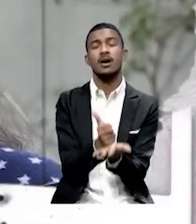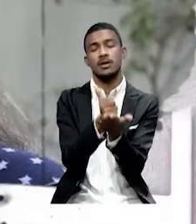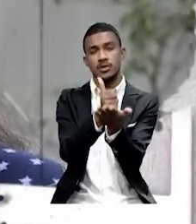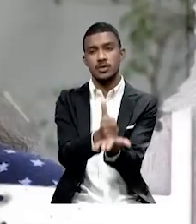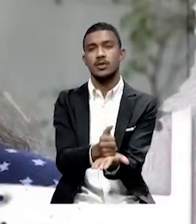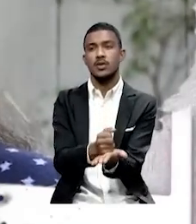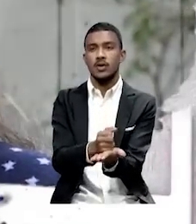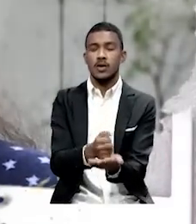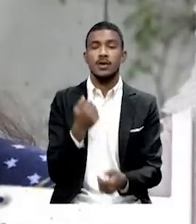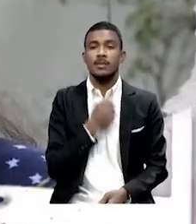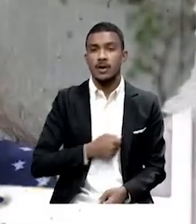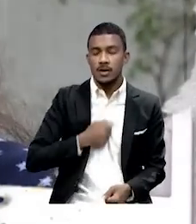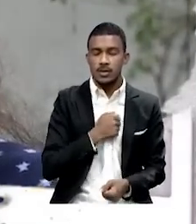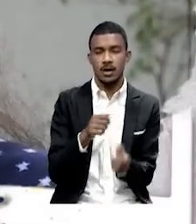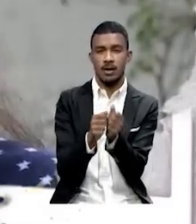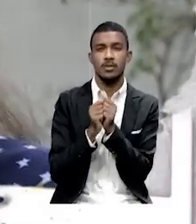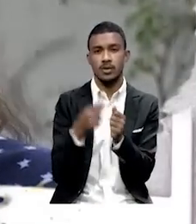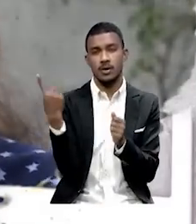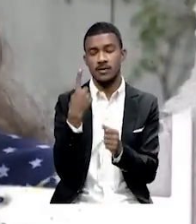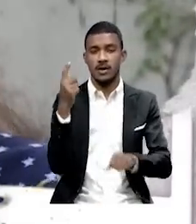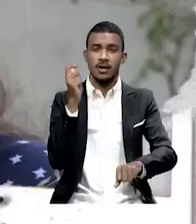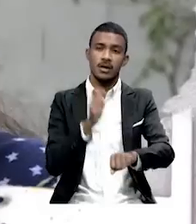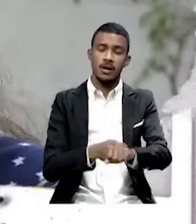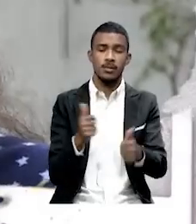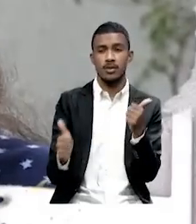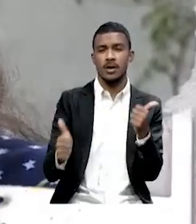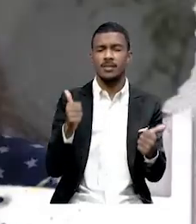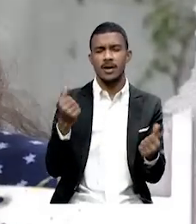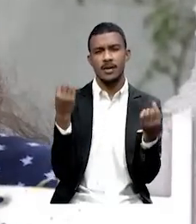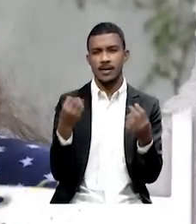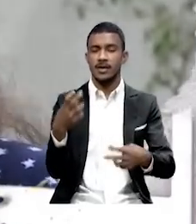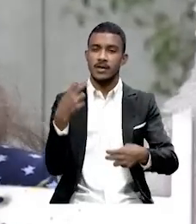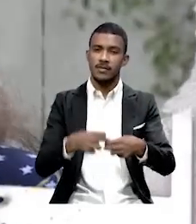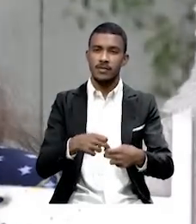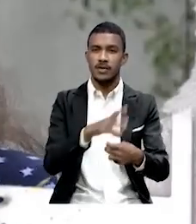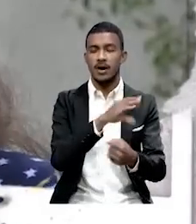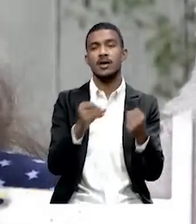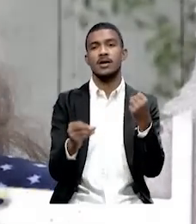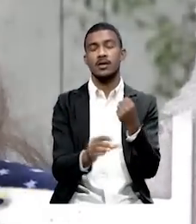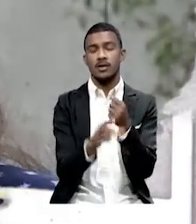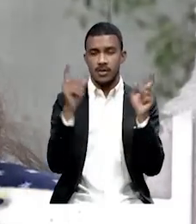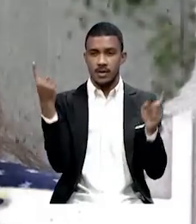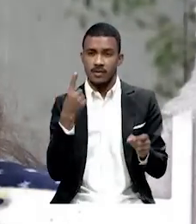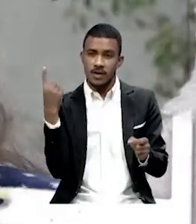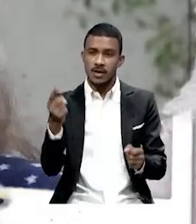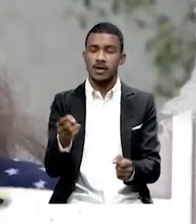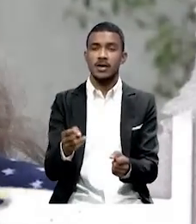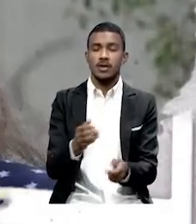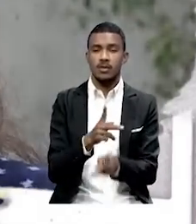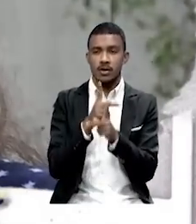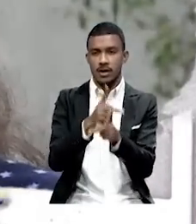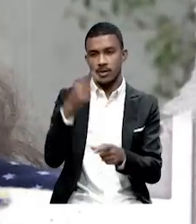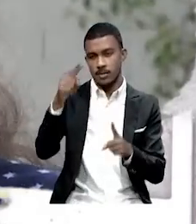perdua malu. Nós sempre amamos e a situação na condição saída dele e as suas roteiros sempre cuida mal banheira